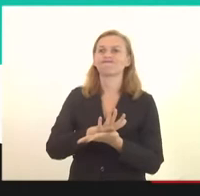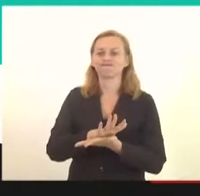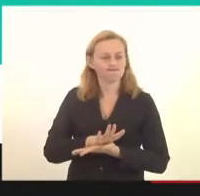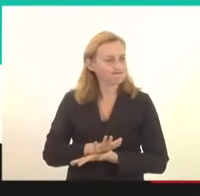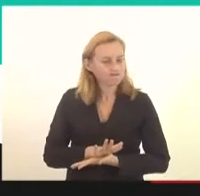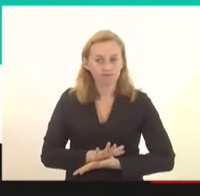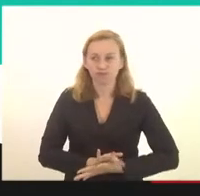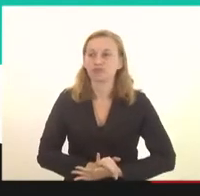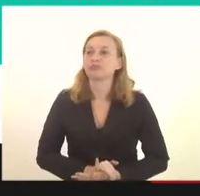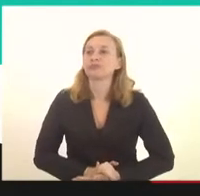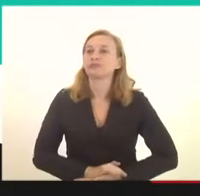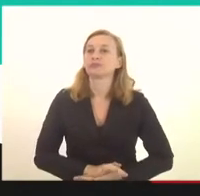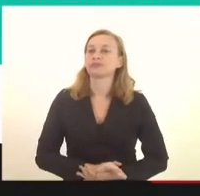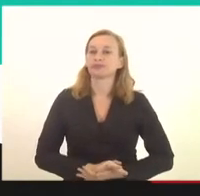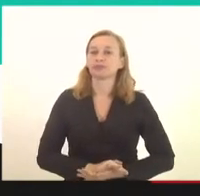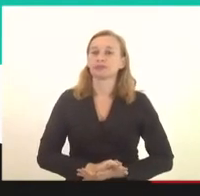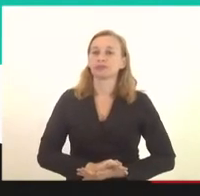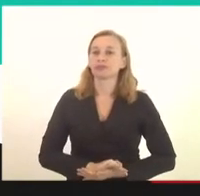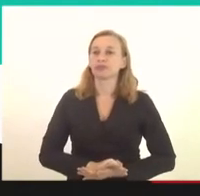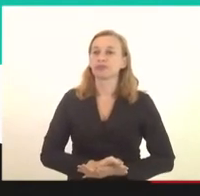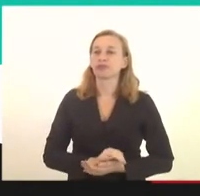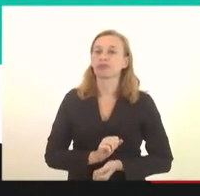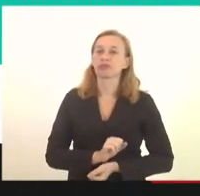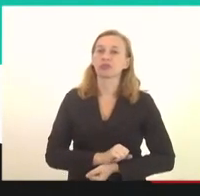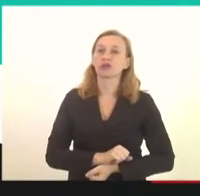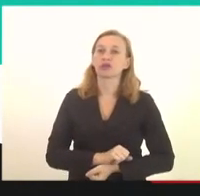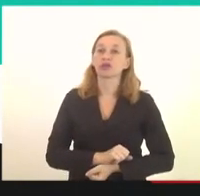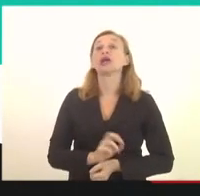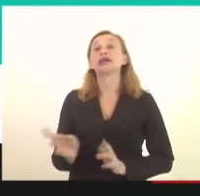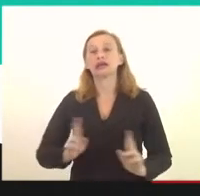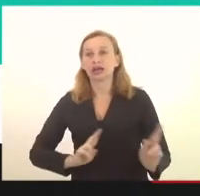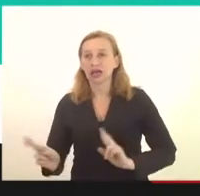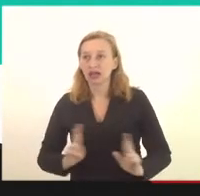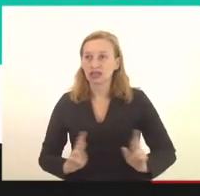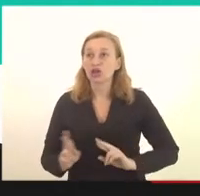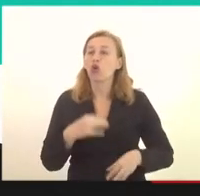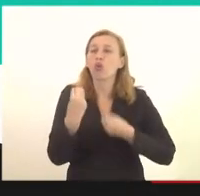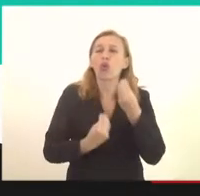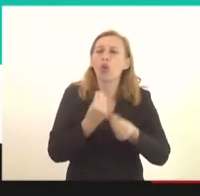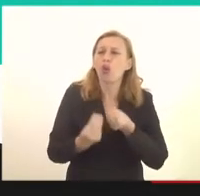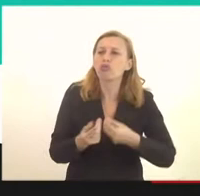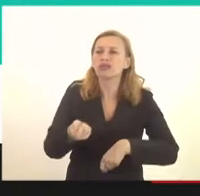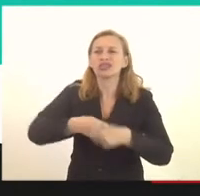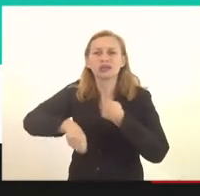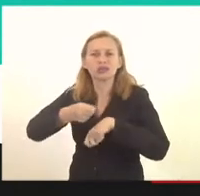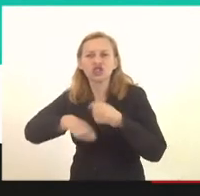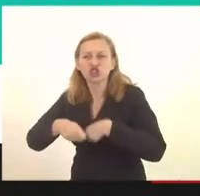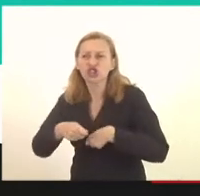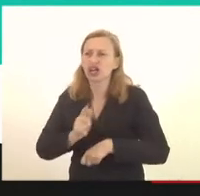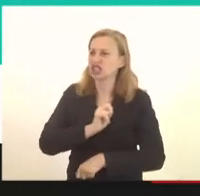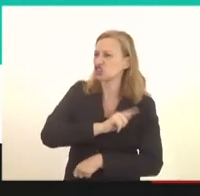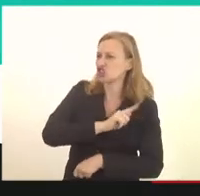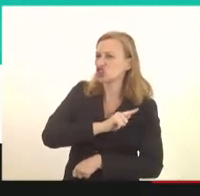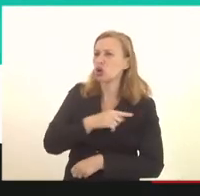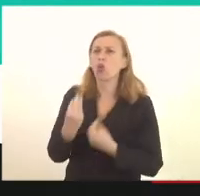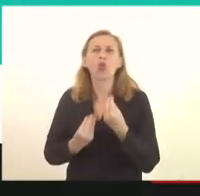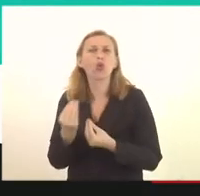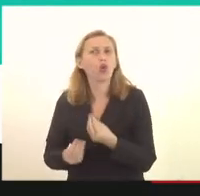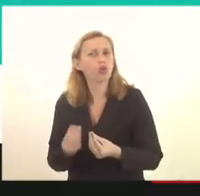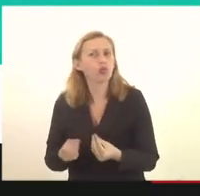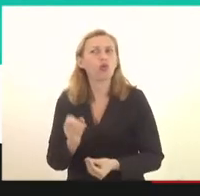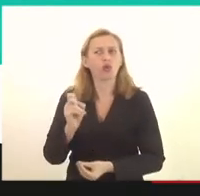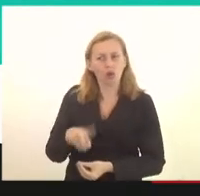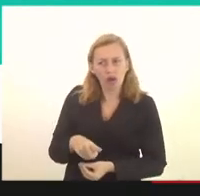vamos dizer assim, que tem o papel de não operador. Em relação a como é feita a gestão de tudo que é feito, como a gente monitora o